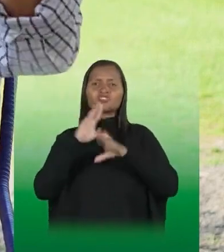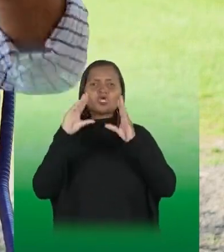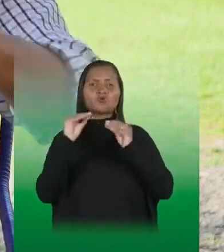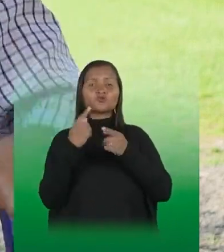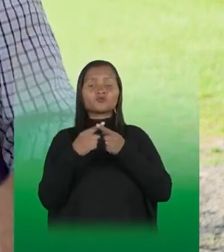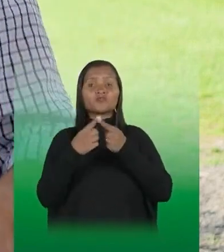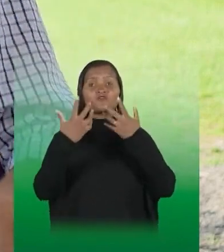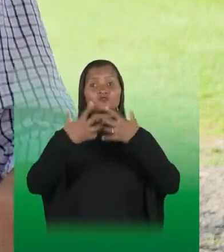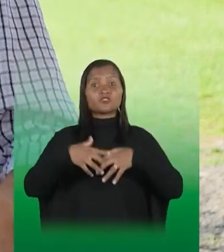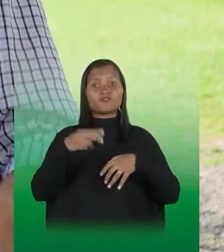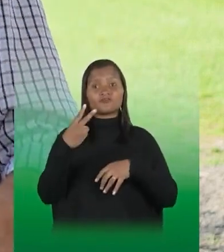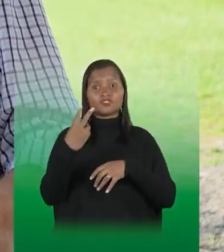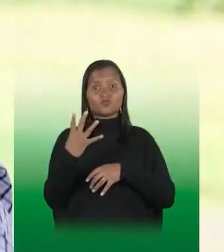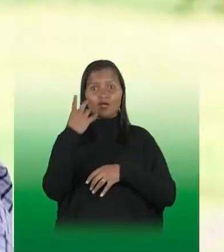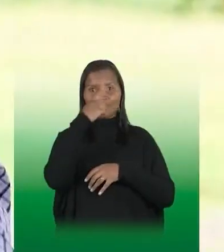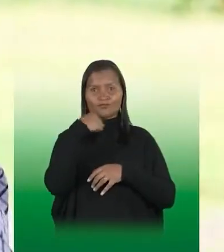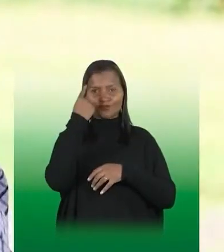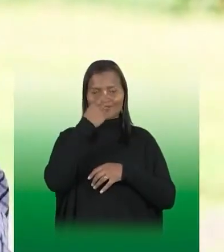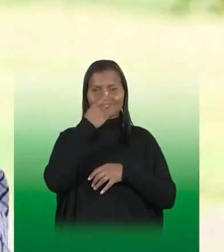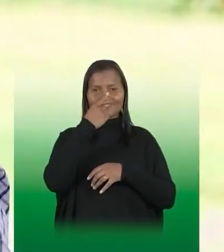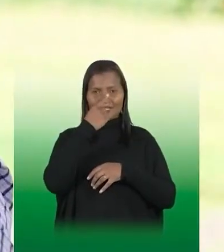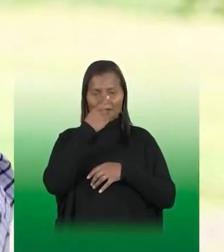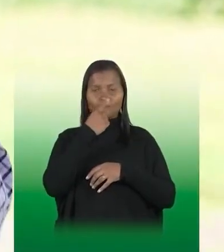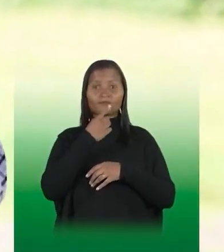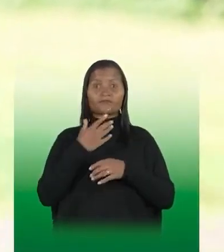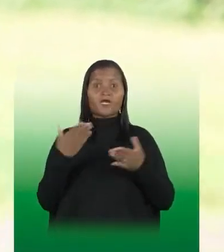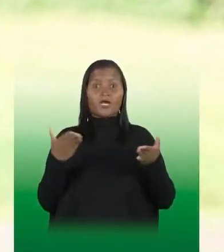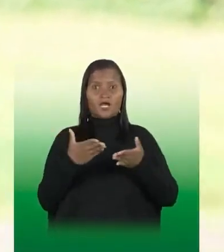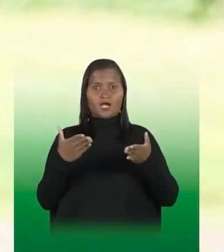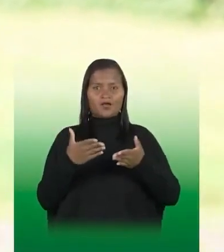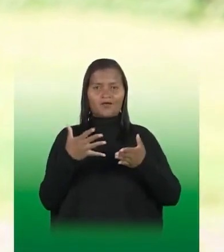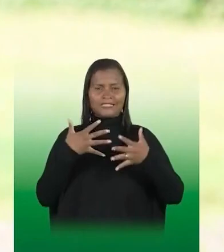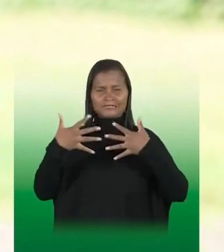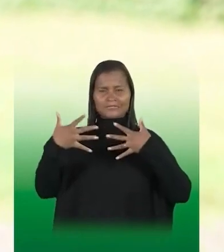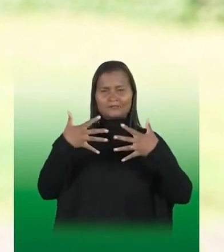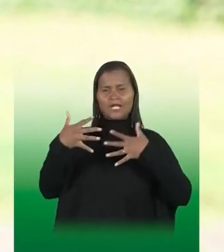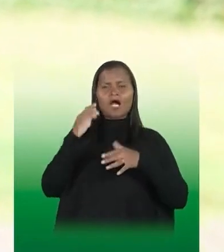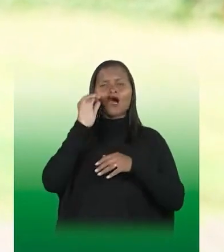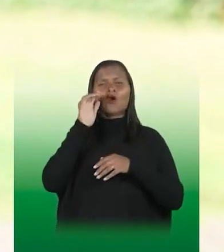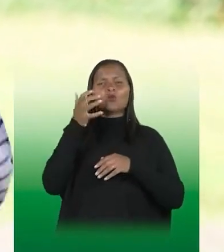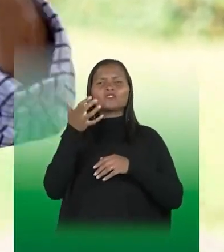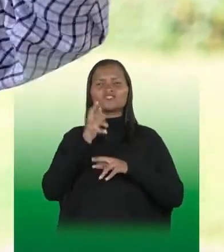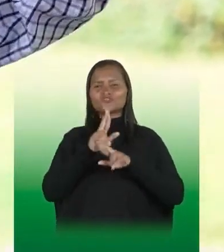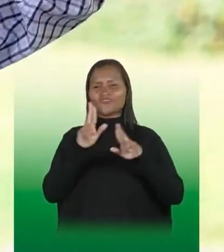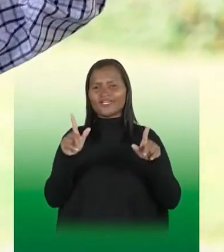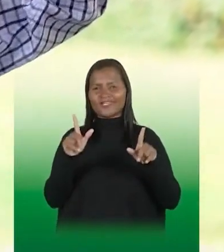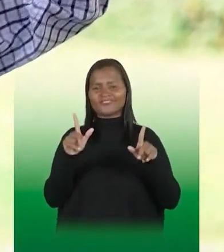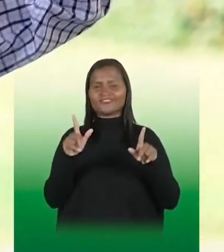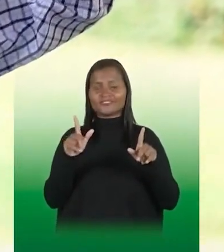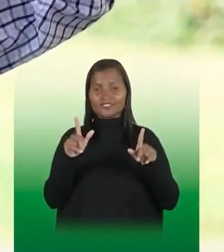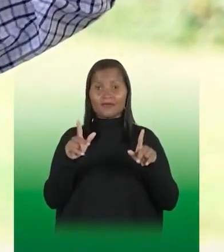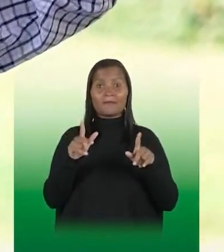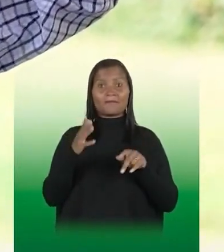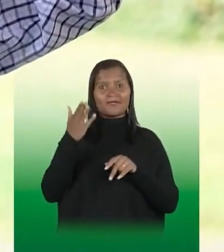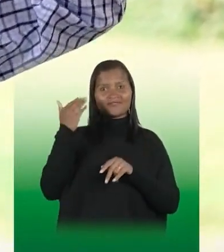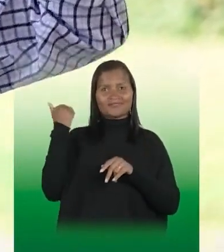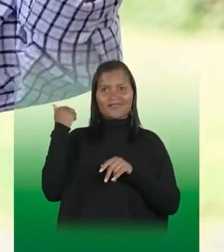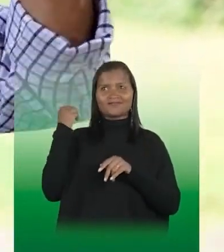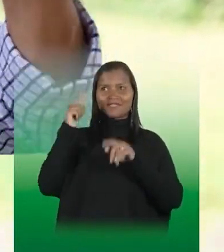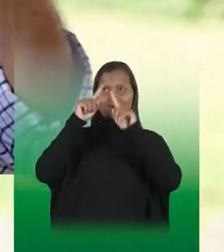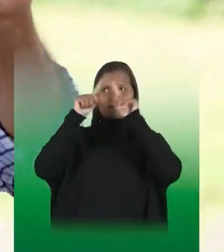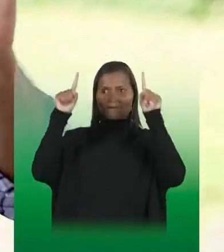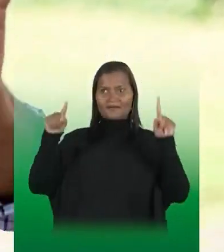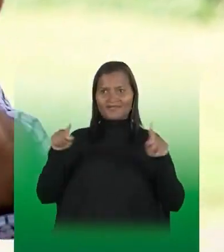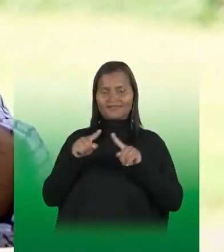porque funcionava 24 horas. A transparência agora, com a era moderna, ela acontece diferente que na minha época, lá que era com